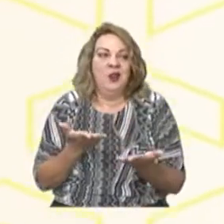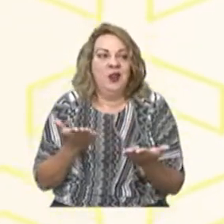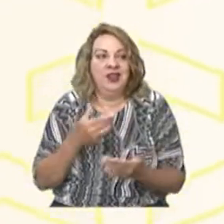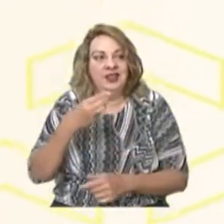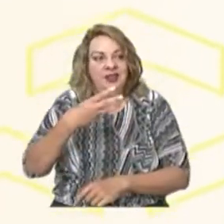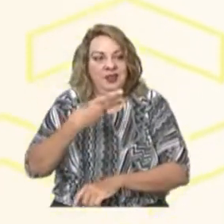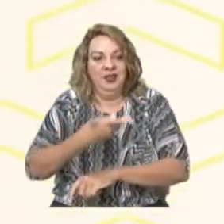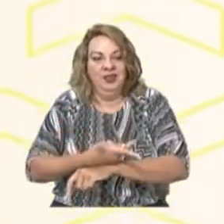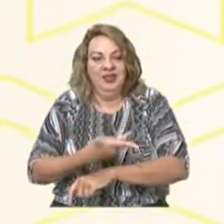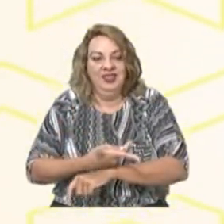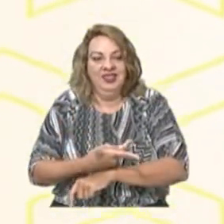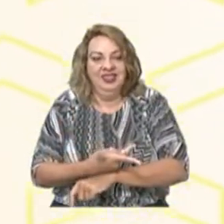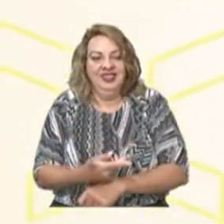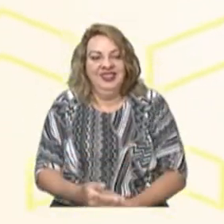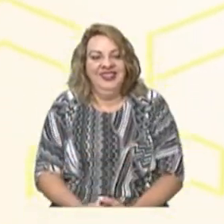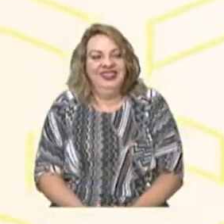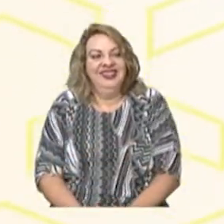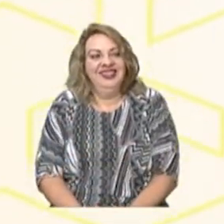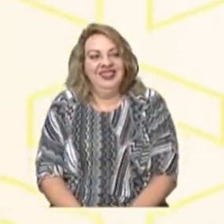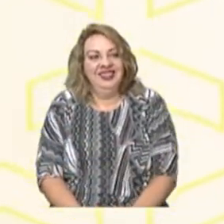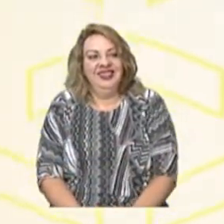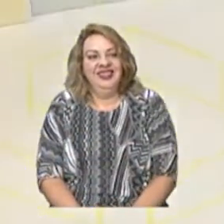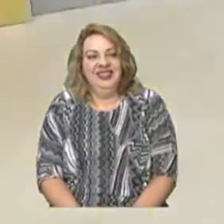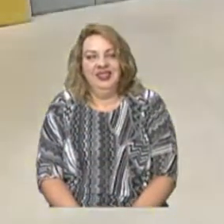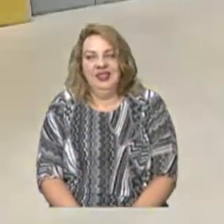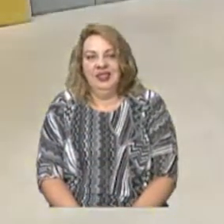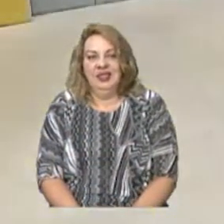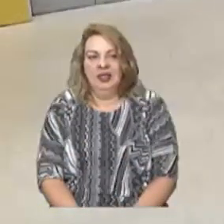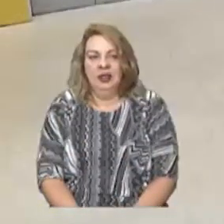no terceiro prêmio.